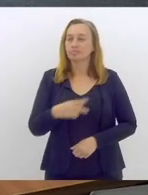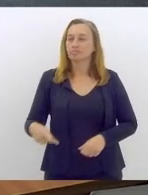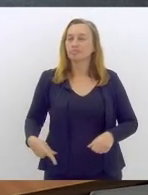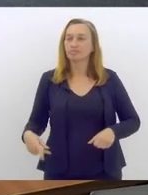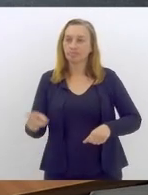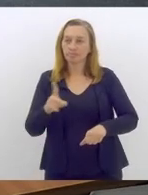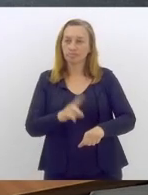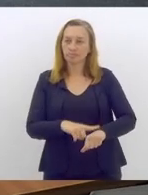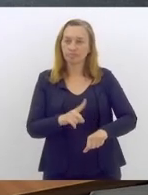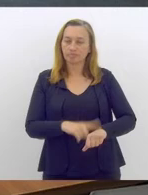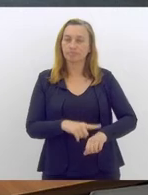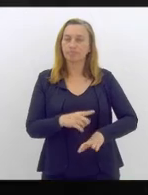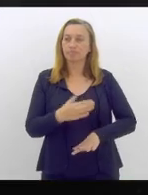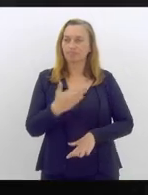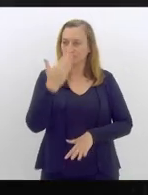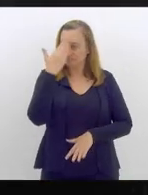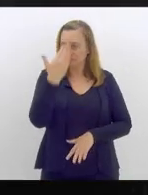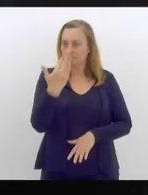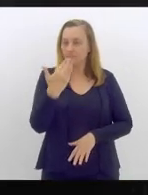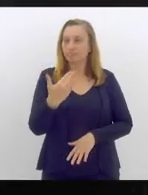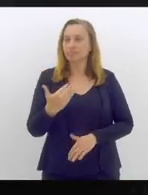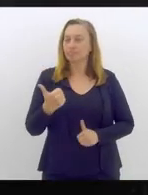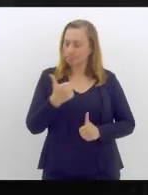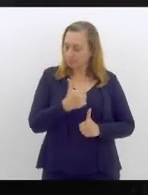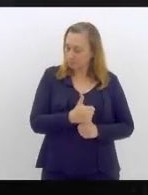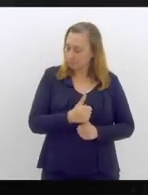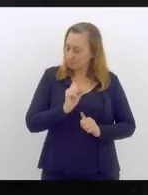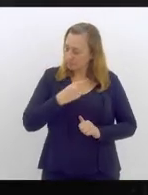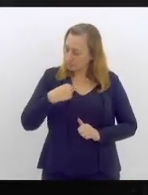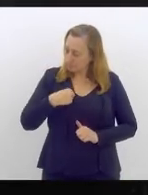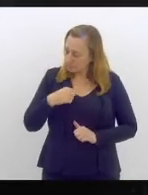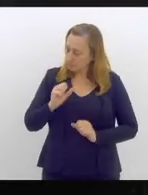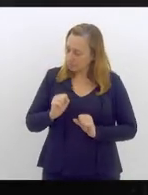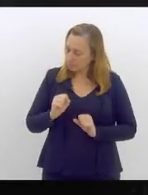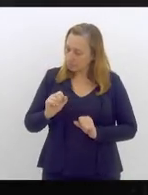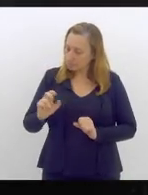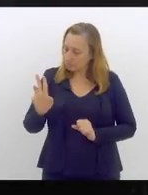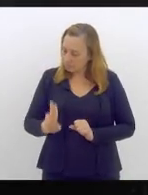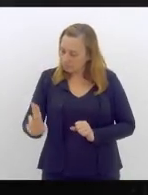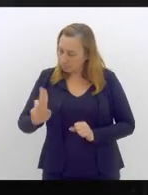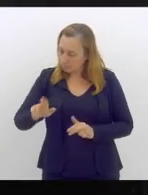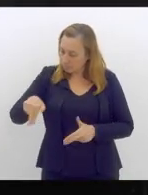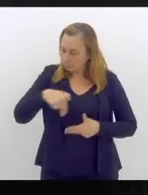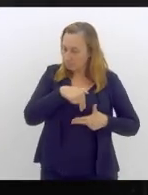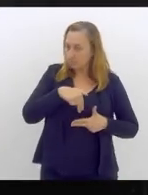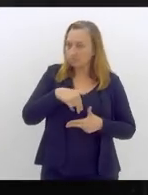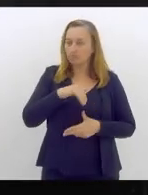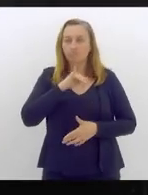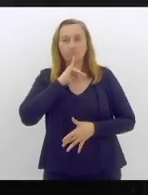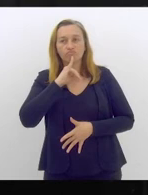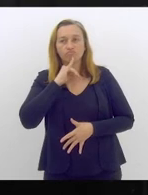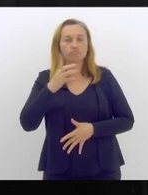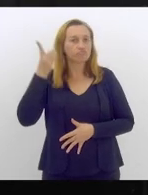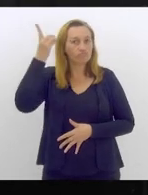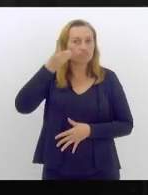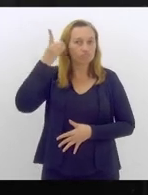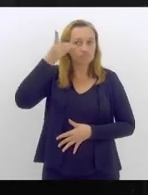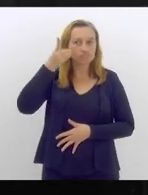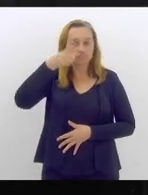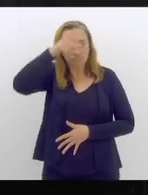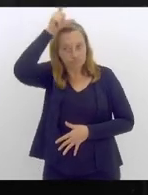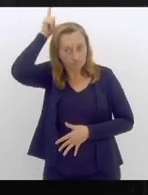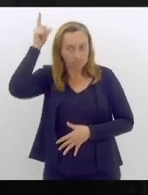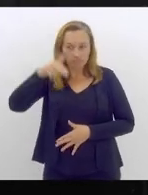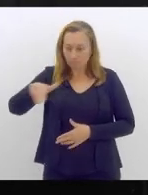assumiu muito obrigada por assumir aí para que eu possa fazer uso da Tribuna infelizmente Deputado Luiz Paulo eu venho